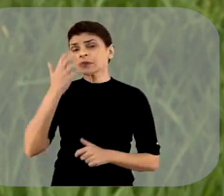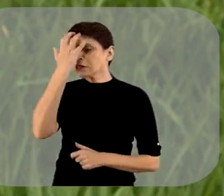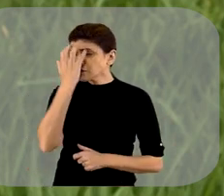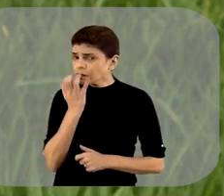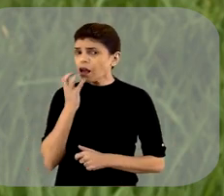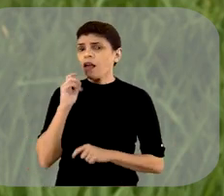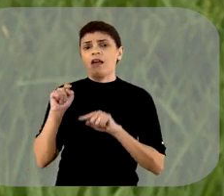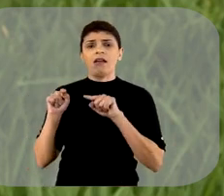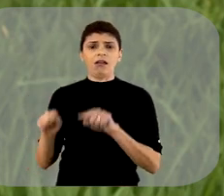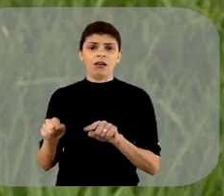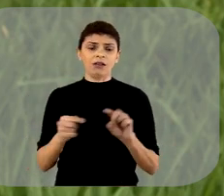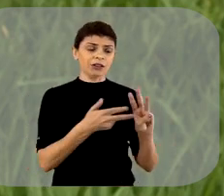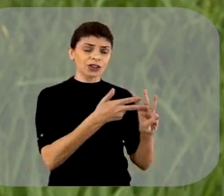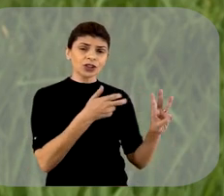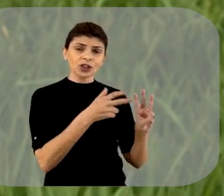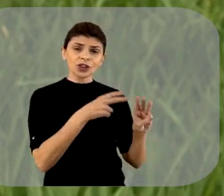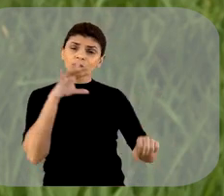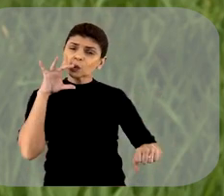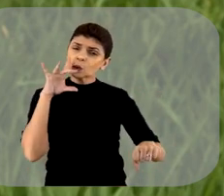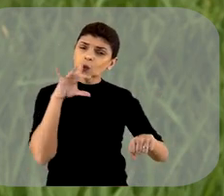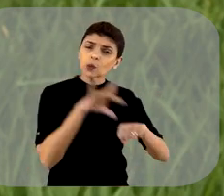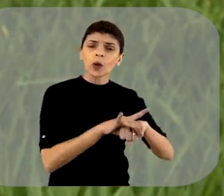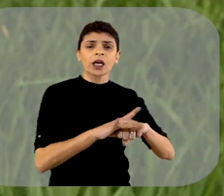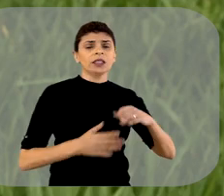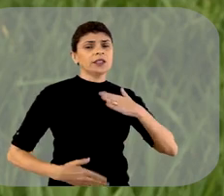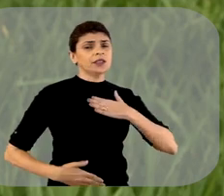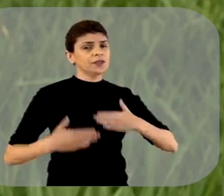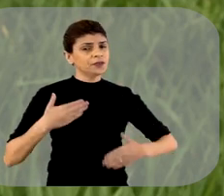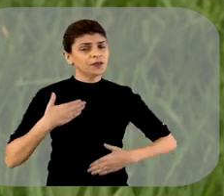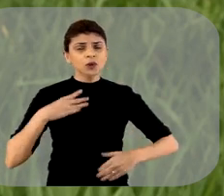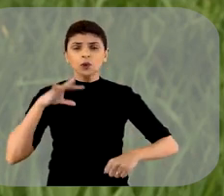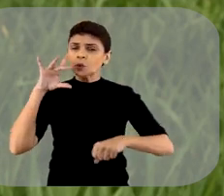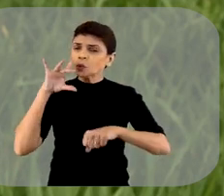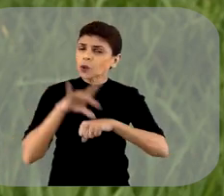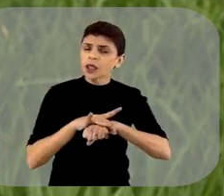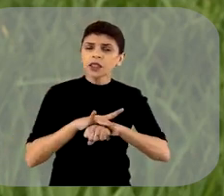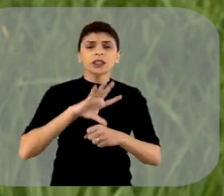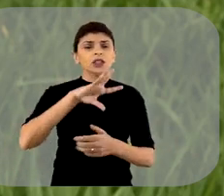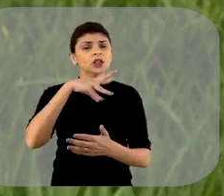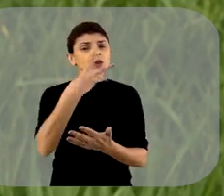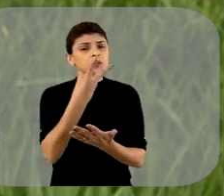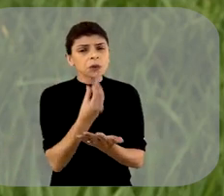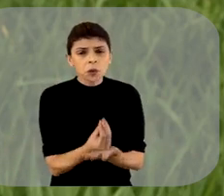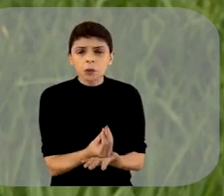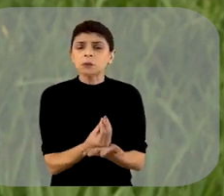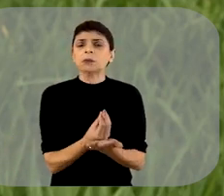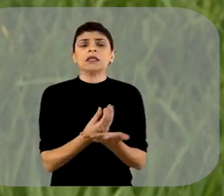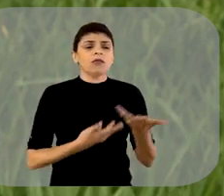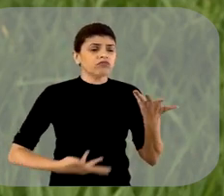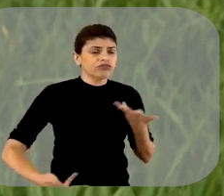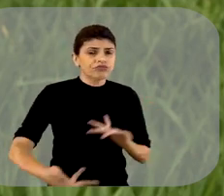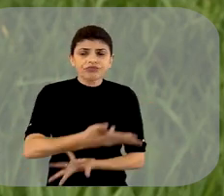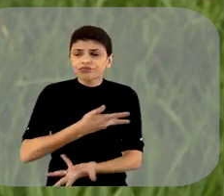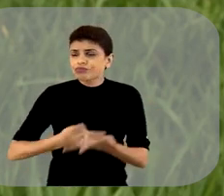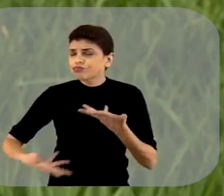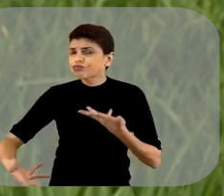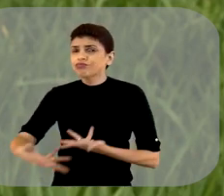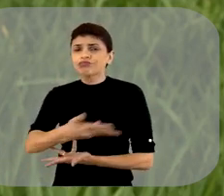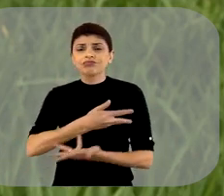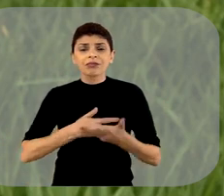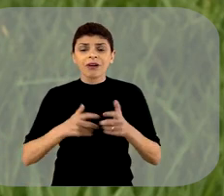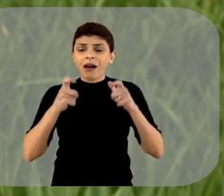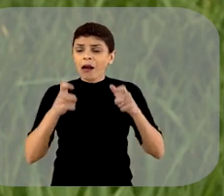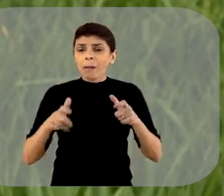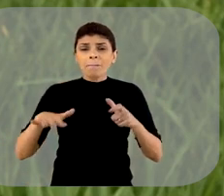de os indígenas estão doentes, não só fisicamente, mas espiritualmente, coletivamente, né? O